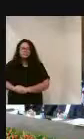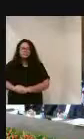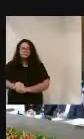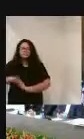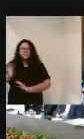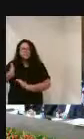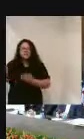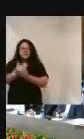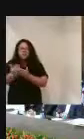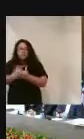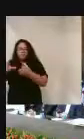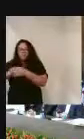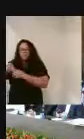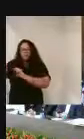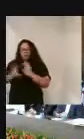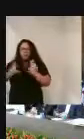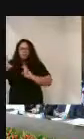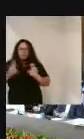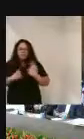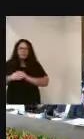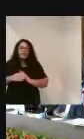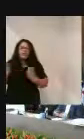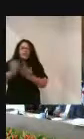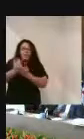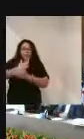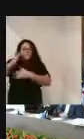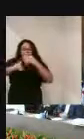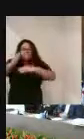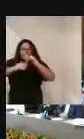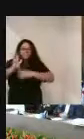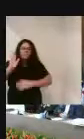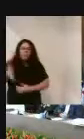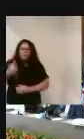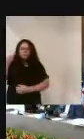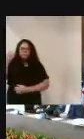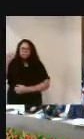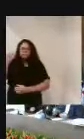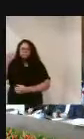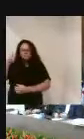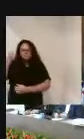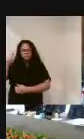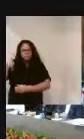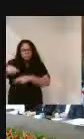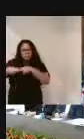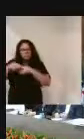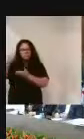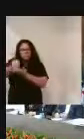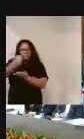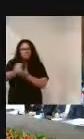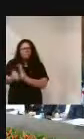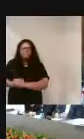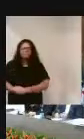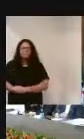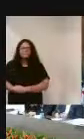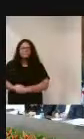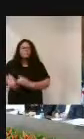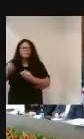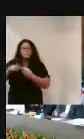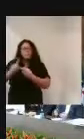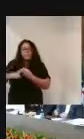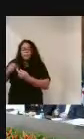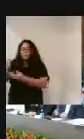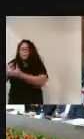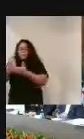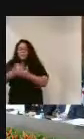que já teve catadores aposentados por meio da cooperativa por conta desse contrato. Além de pagar aí a contabilidade, auxiliares administrativos, que são filhos